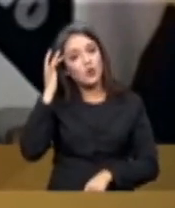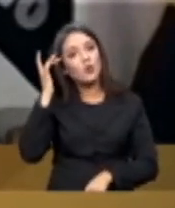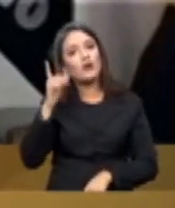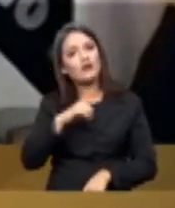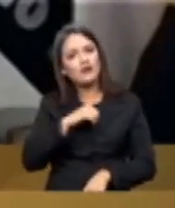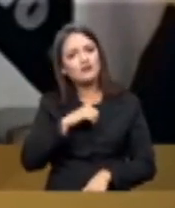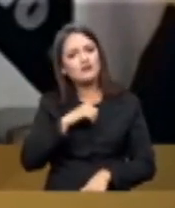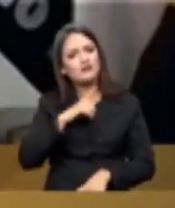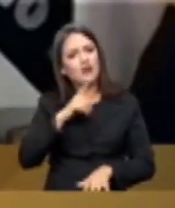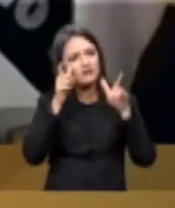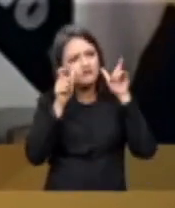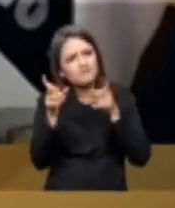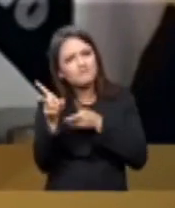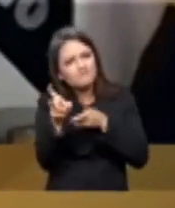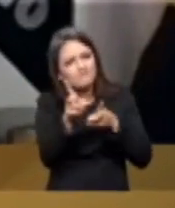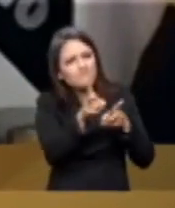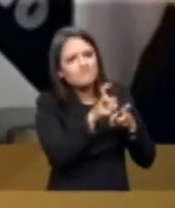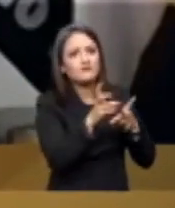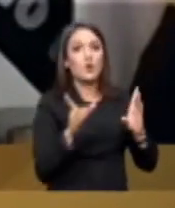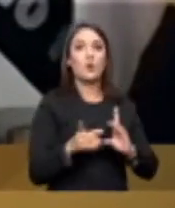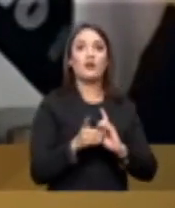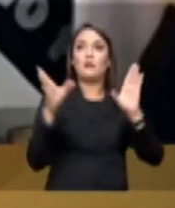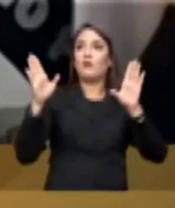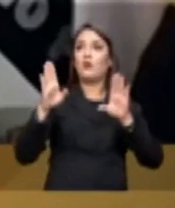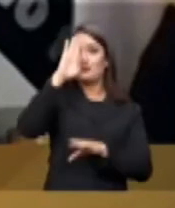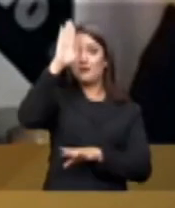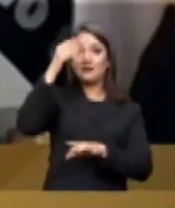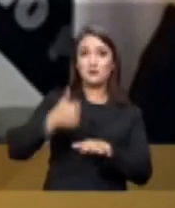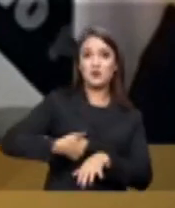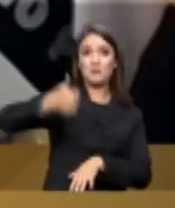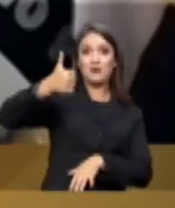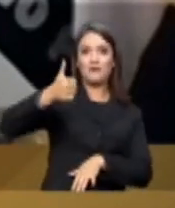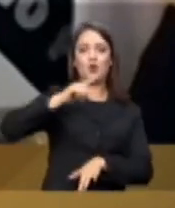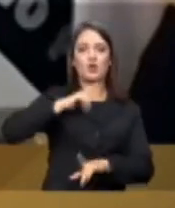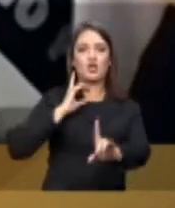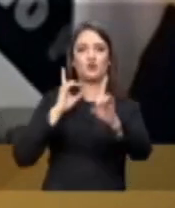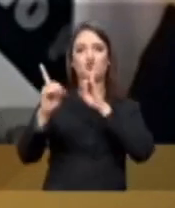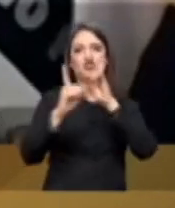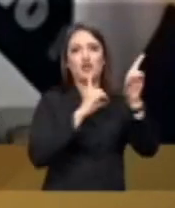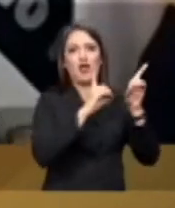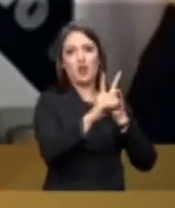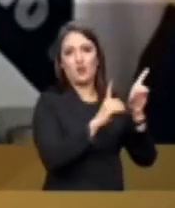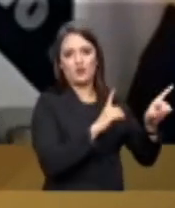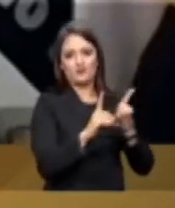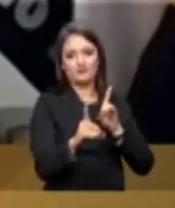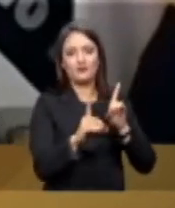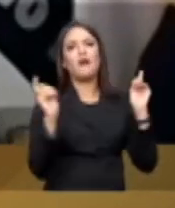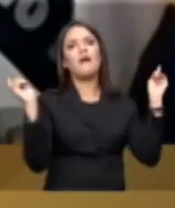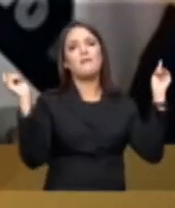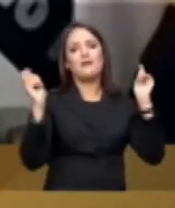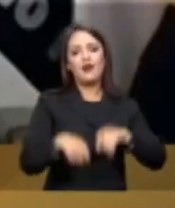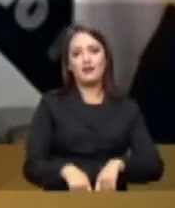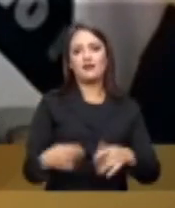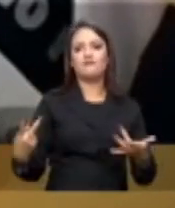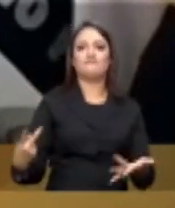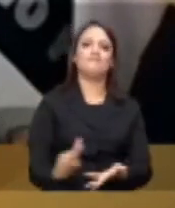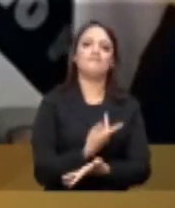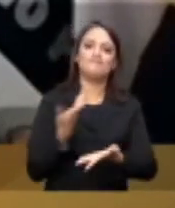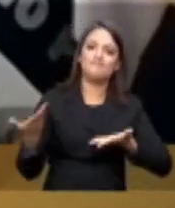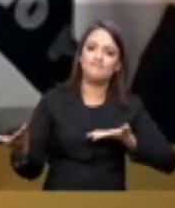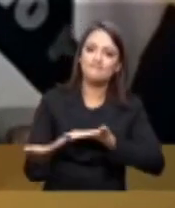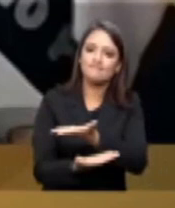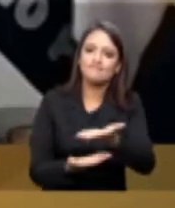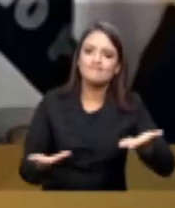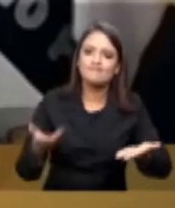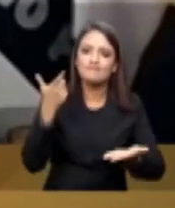A democracia é, pois, em primeiro lugar, o diálogo, para que façamos a integração e obtenhamos